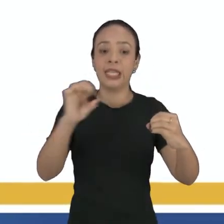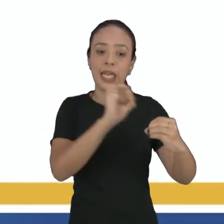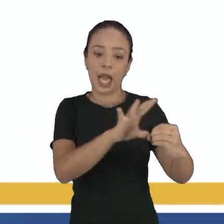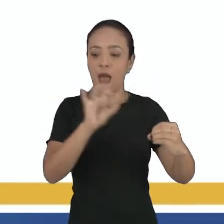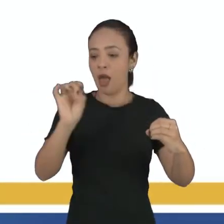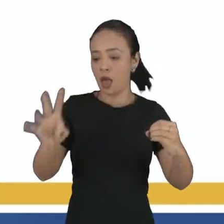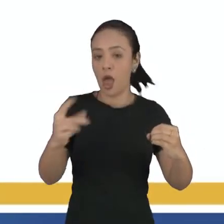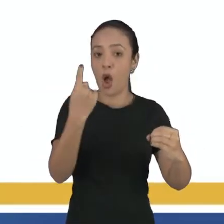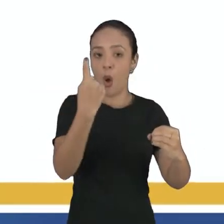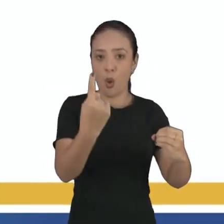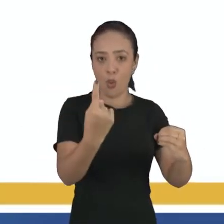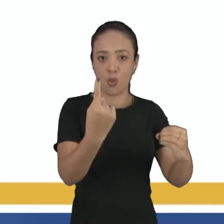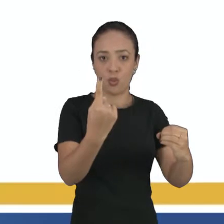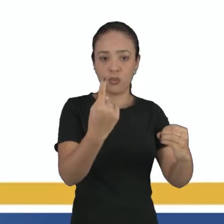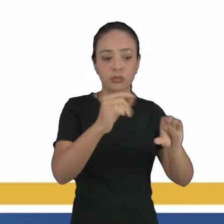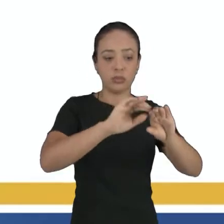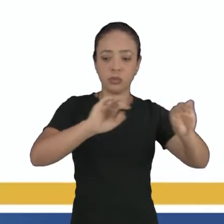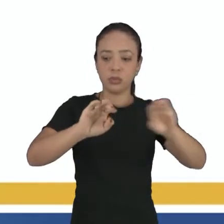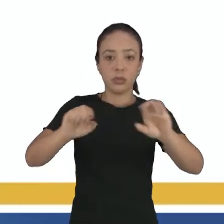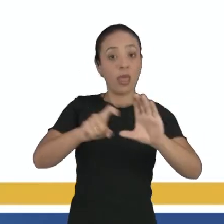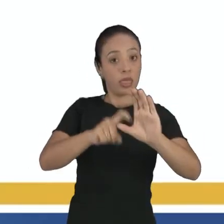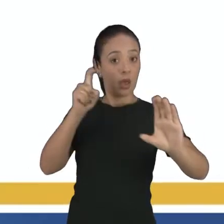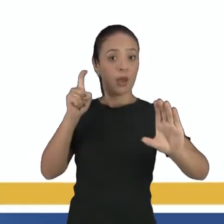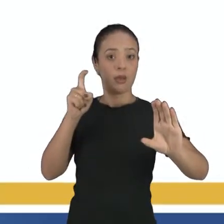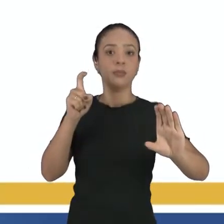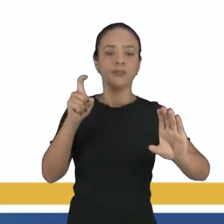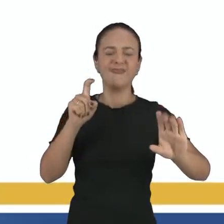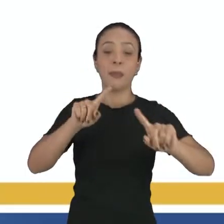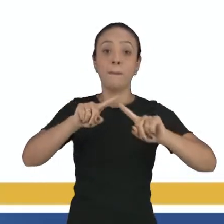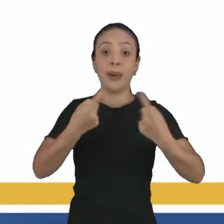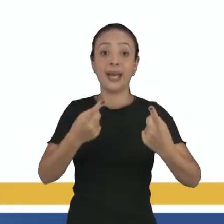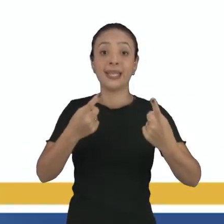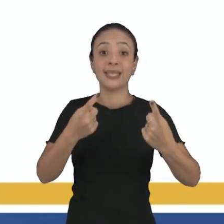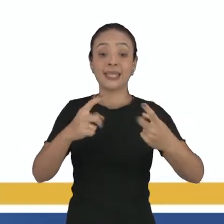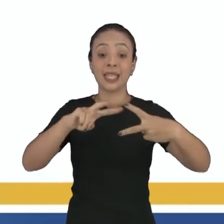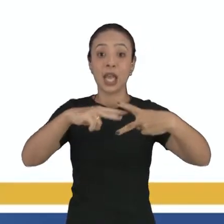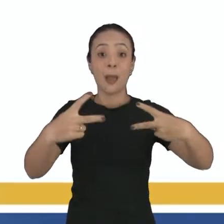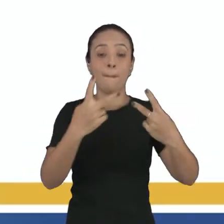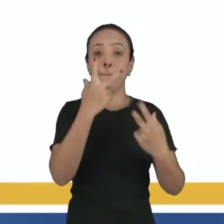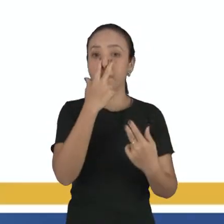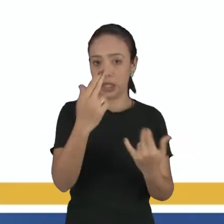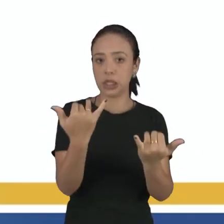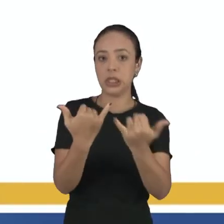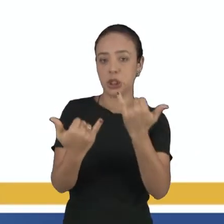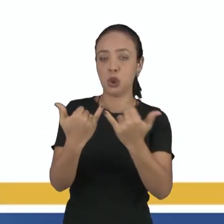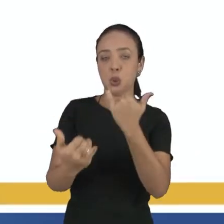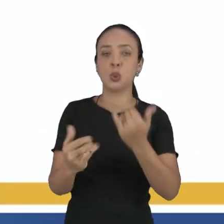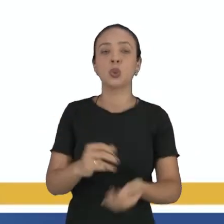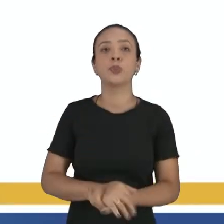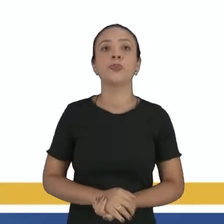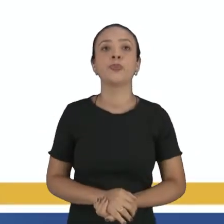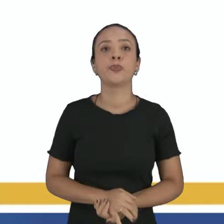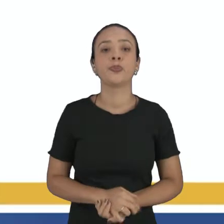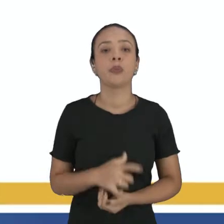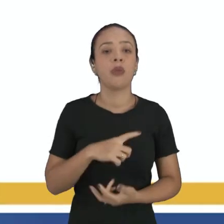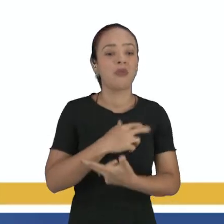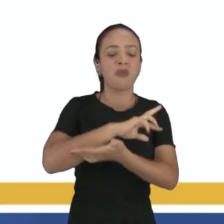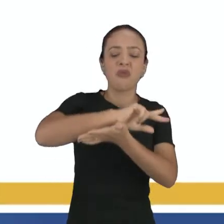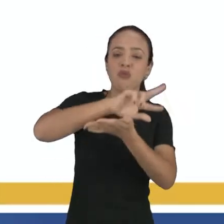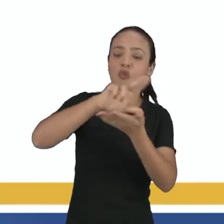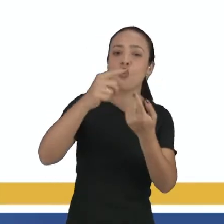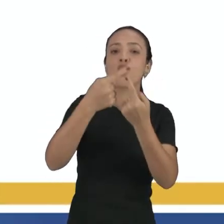parte vira um indivíduo independente, tá? Indivíduos geneticamente idênticos, tá? Existem vários tipos de